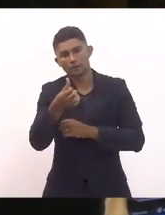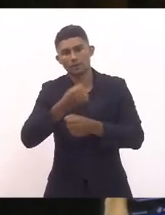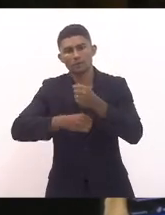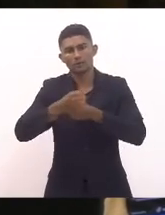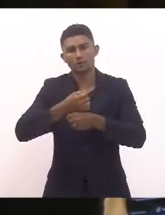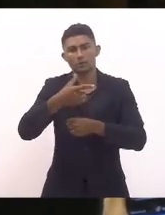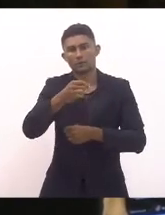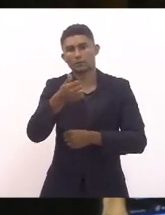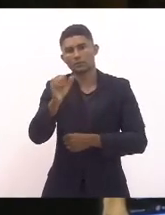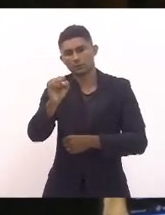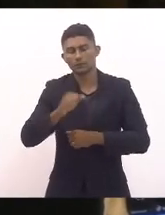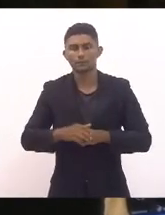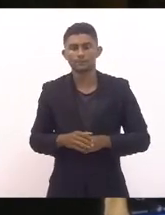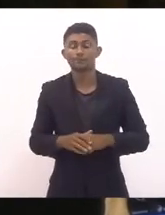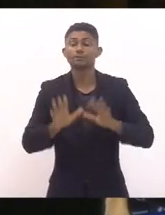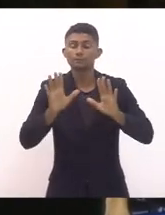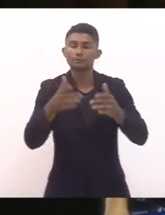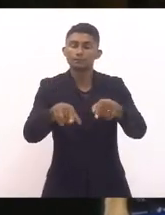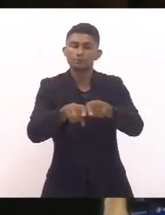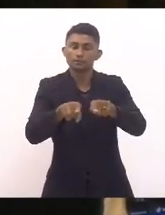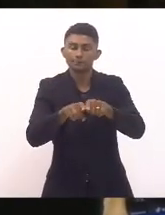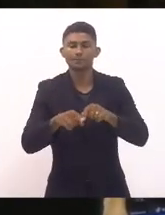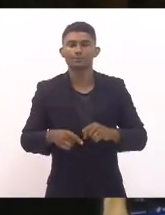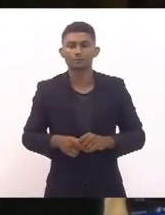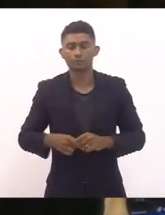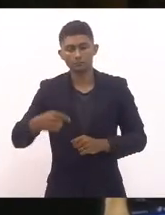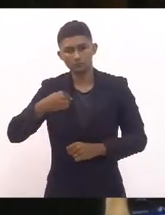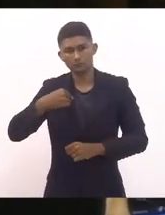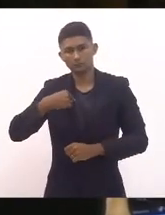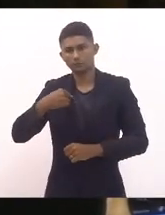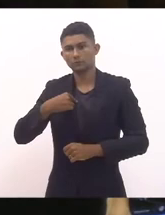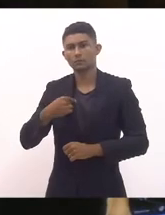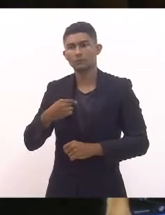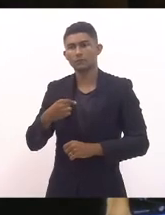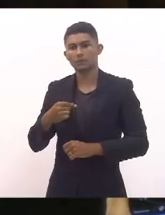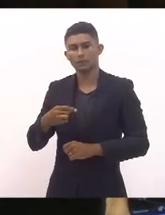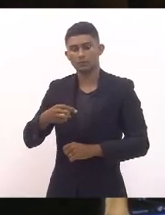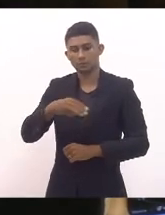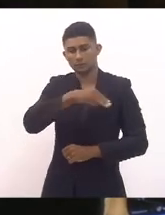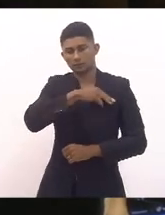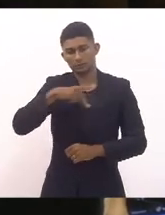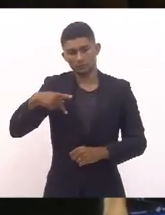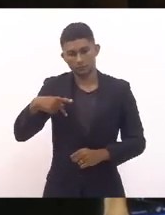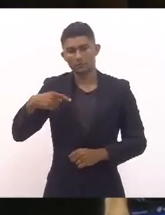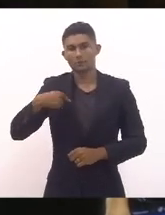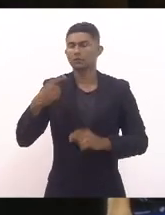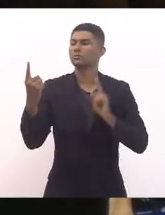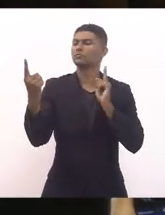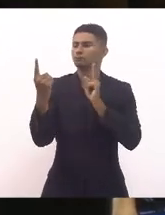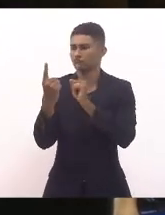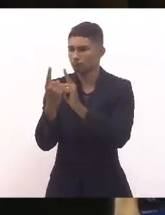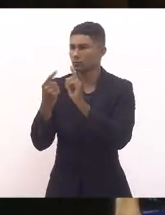4496/2018. Não só isso, também eu dei entrada no Ministério Público.